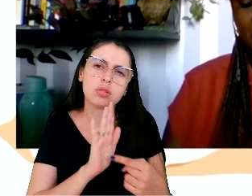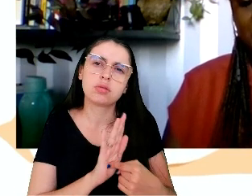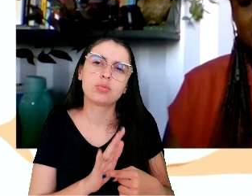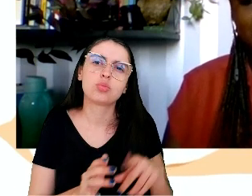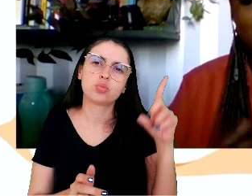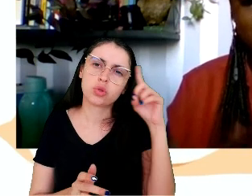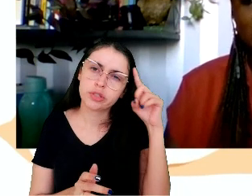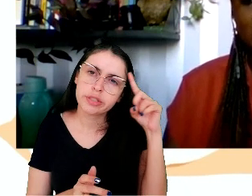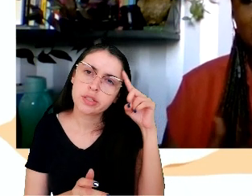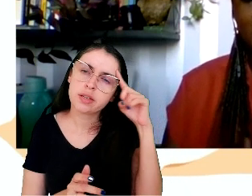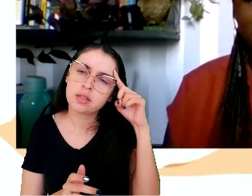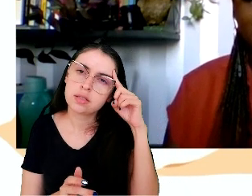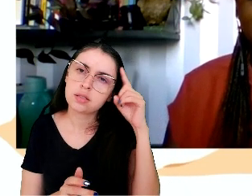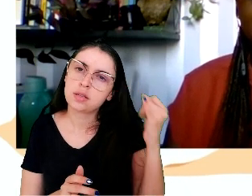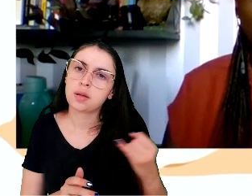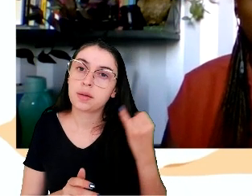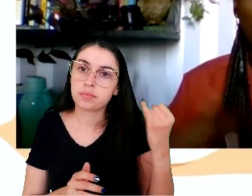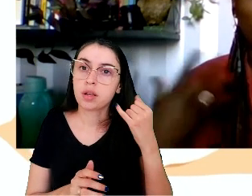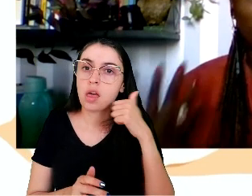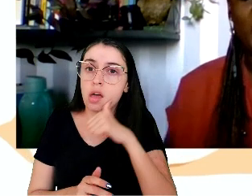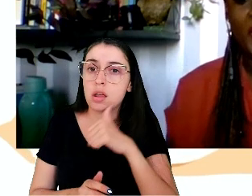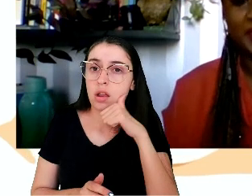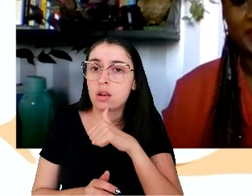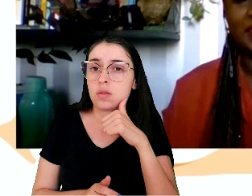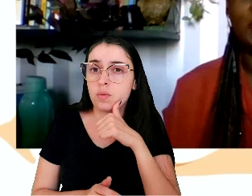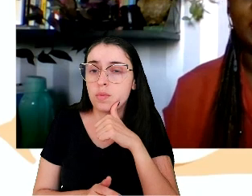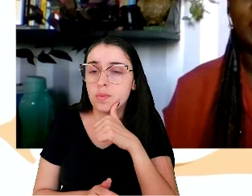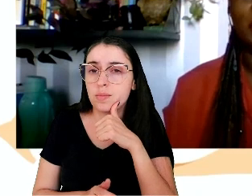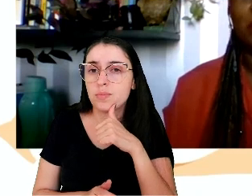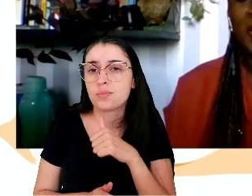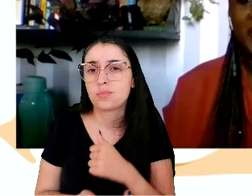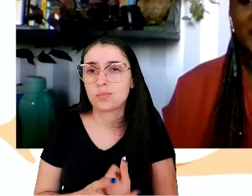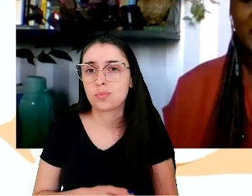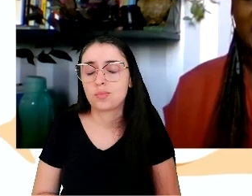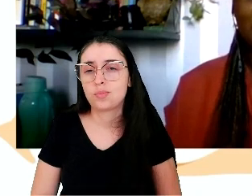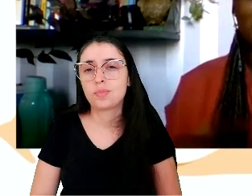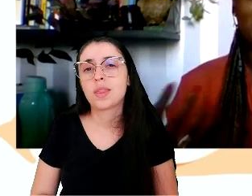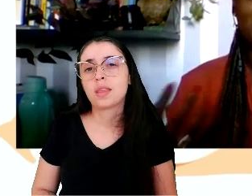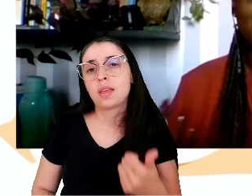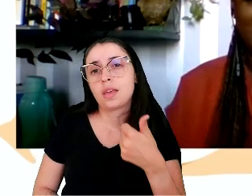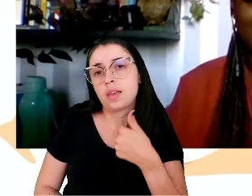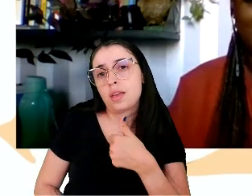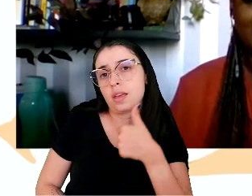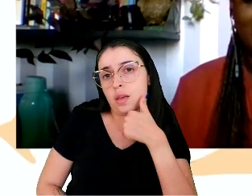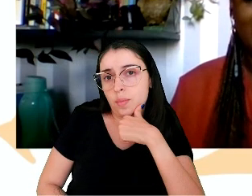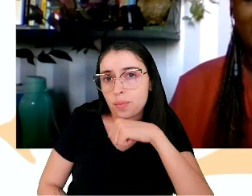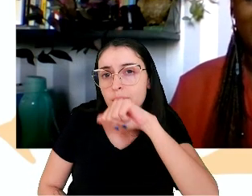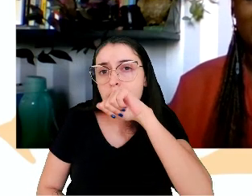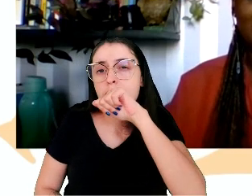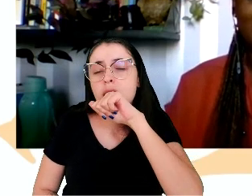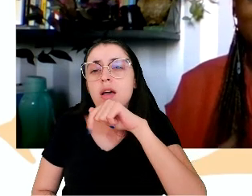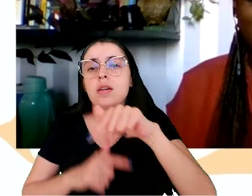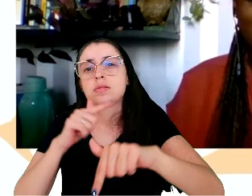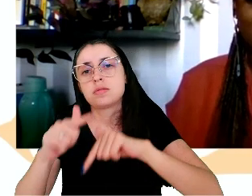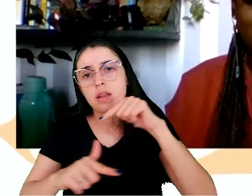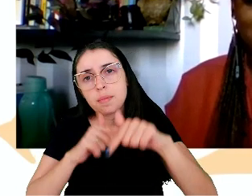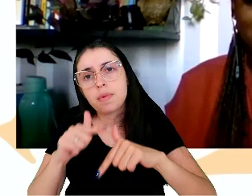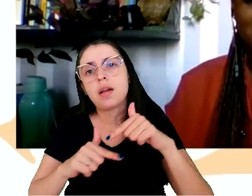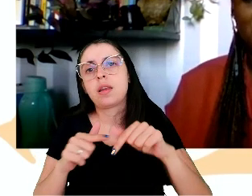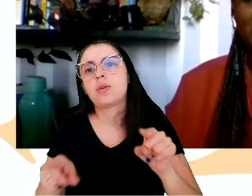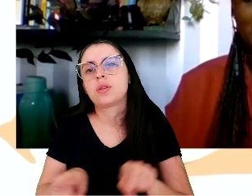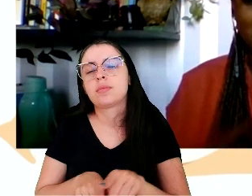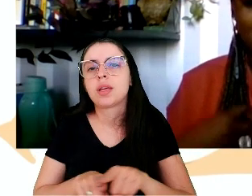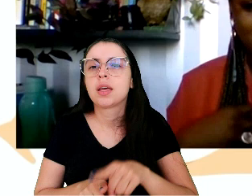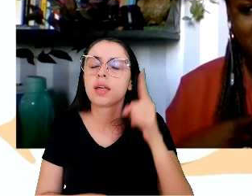dia a dia, principalmente das mulheres que são mulheres, mães e profissionais, é esta